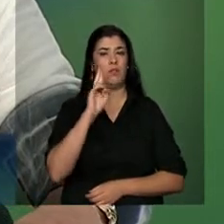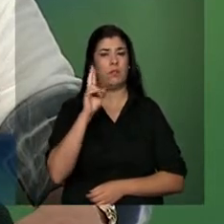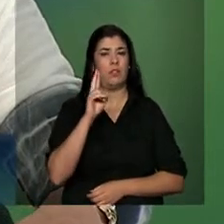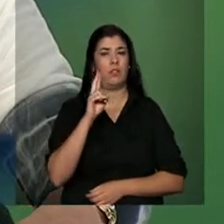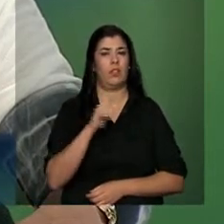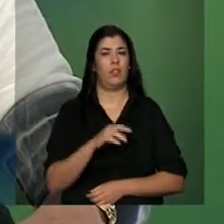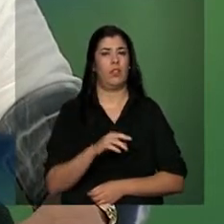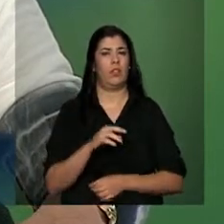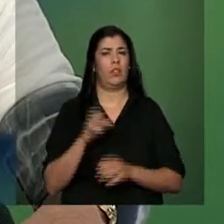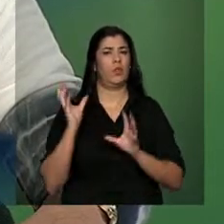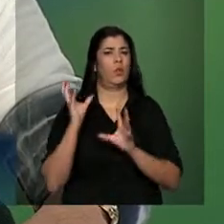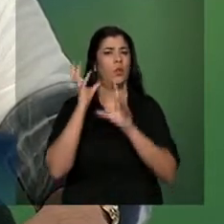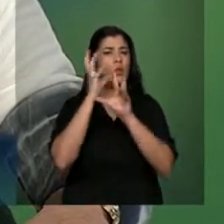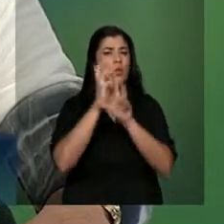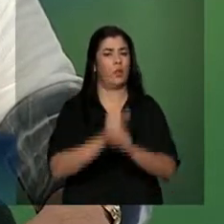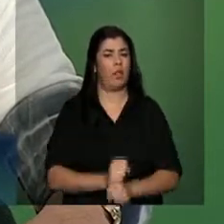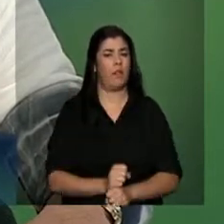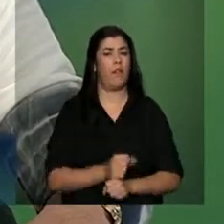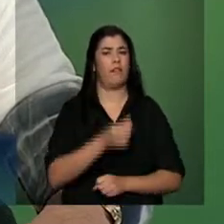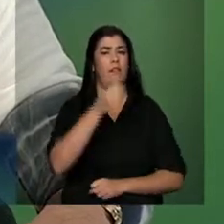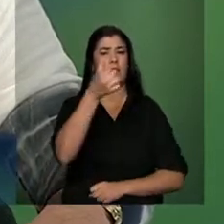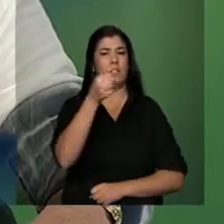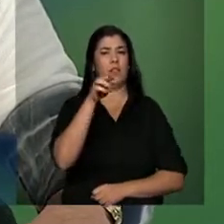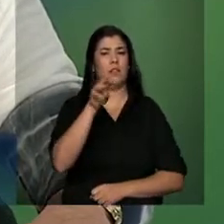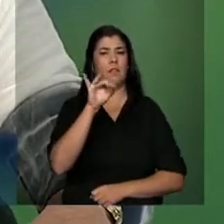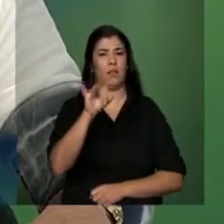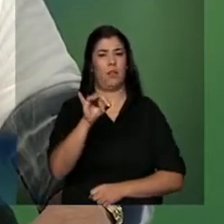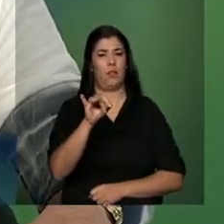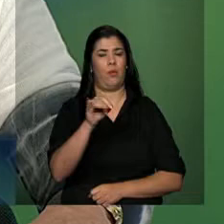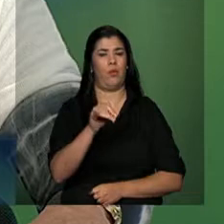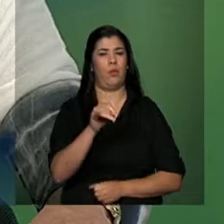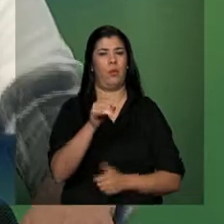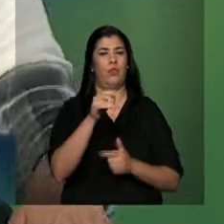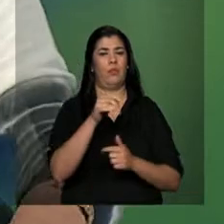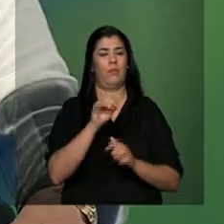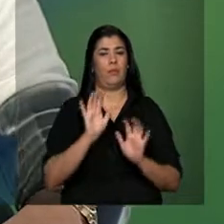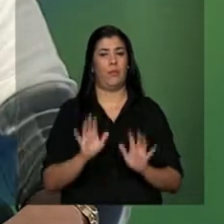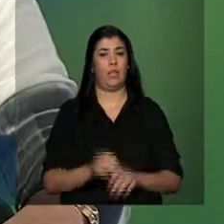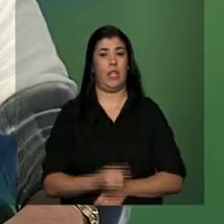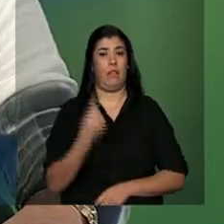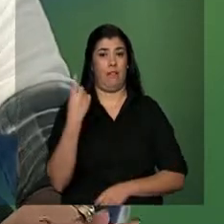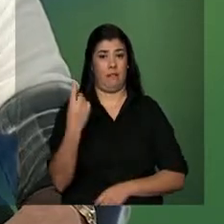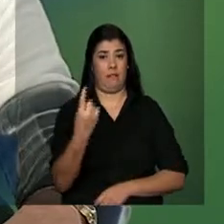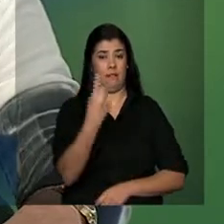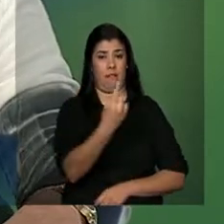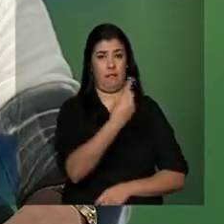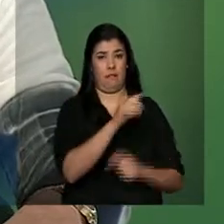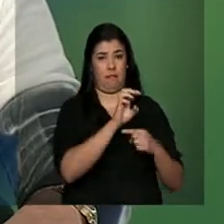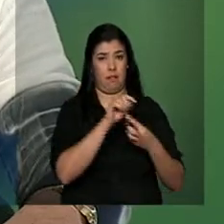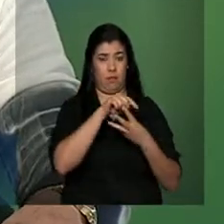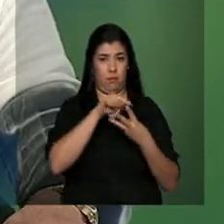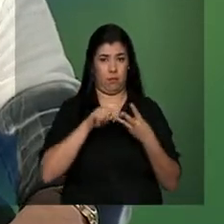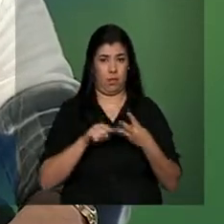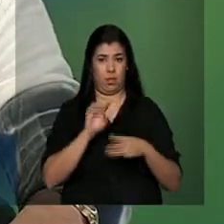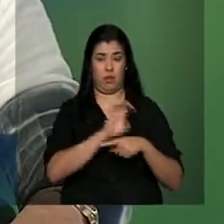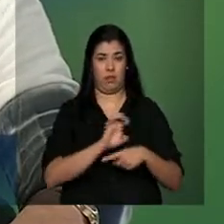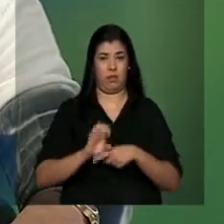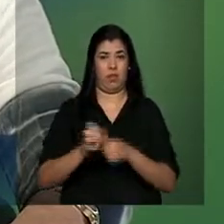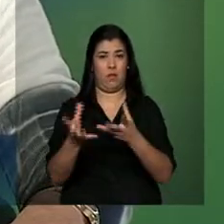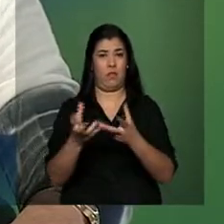Foram 6 milhões dividido para os três estados. 2 milhões para cada estado. 2 milhões para cada estado.